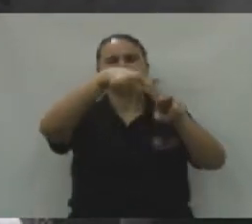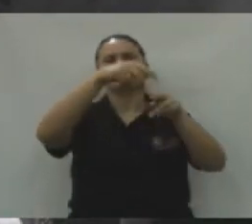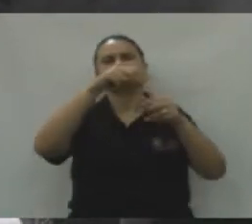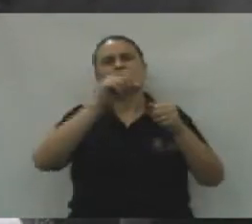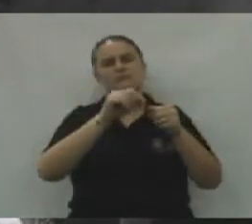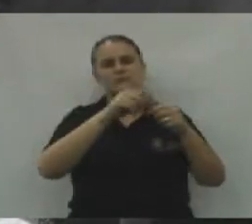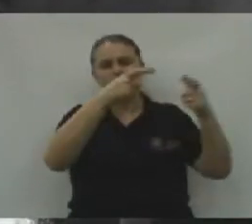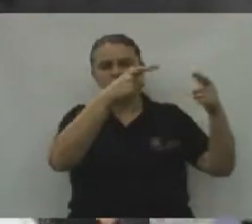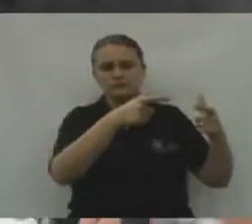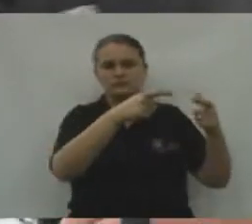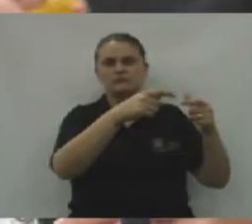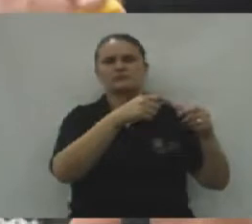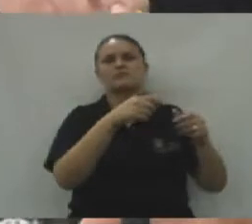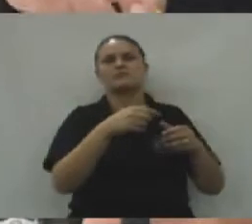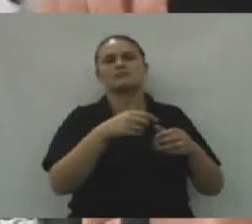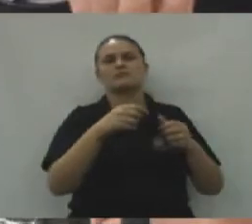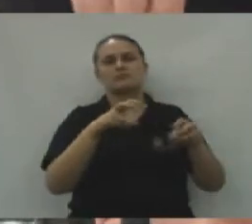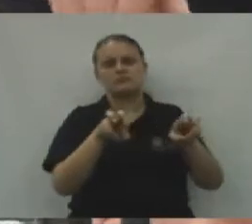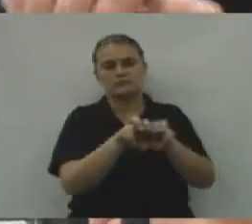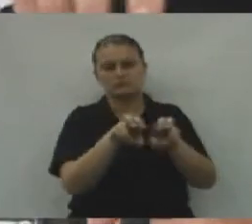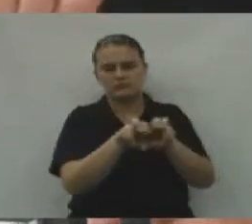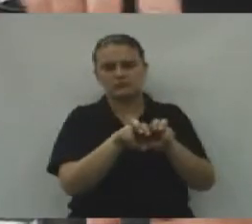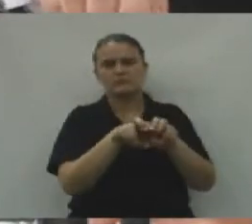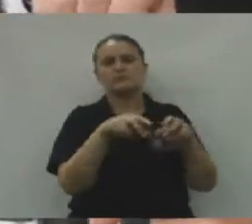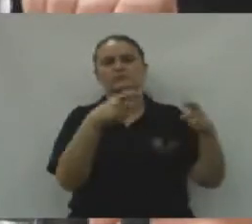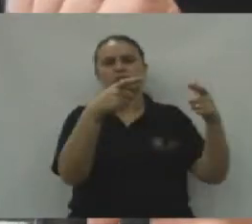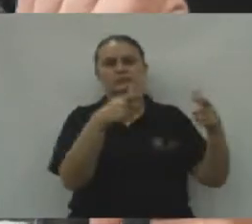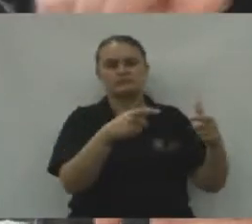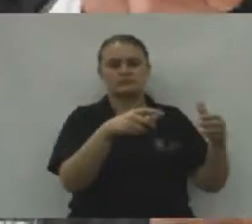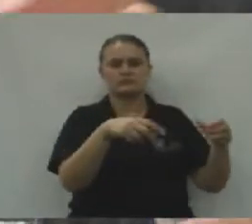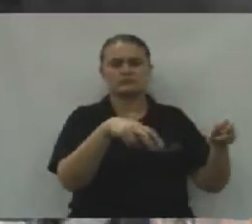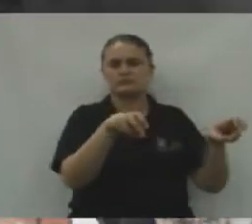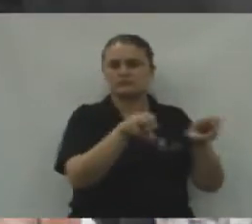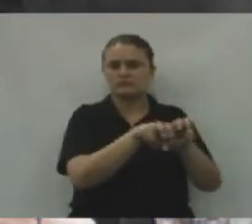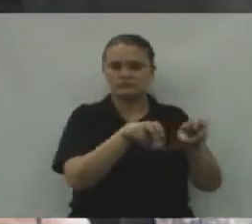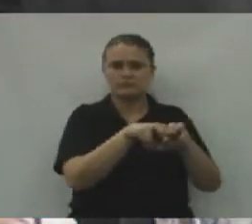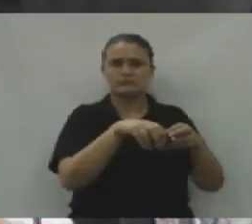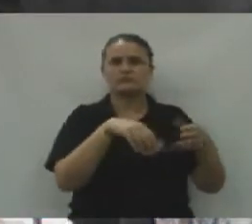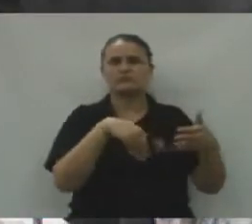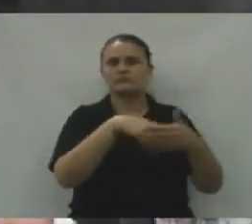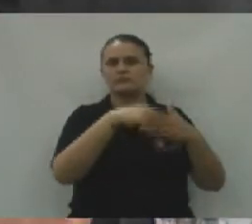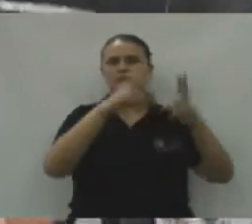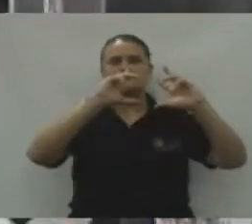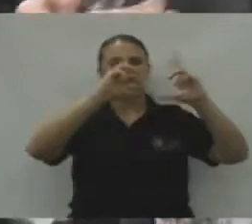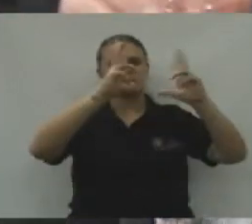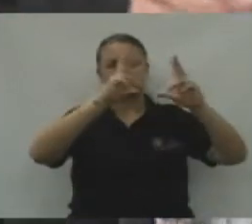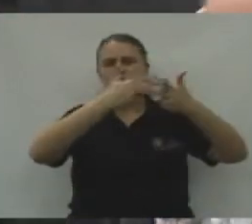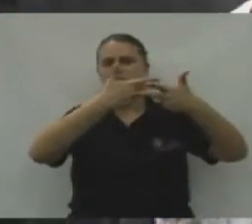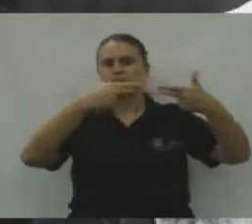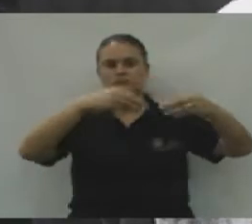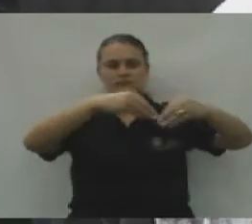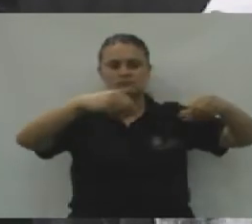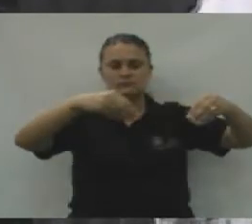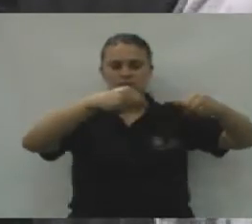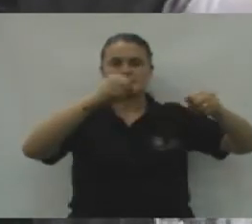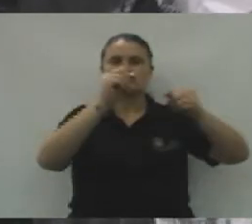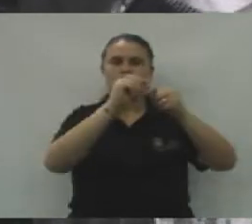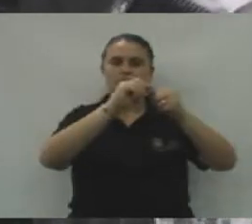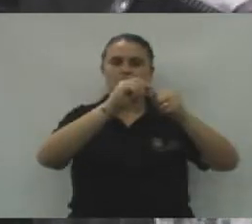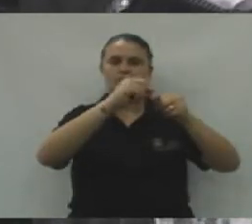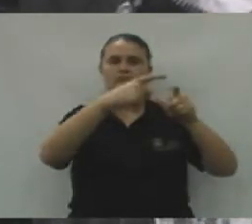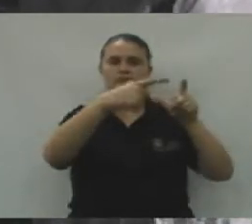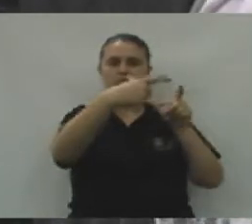de futebol suíço, de futebol de salão, de vôlei, quadras de areia, fazendo com